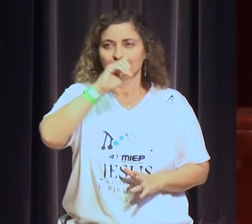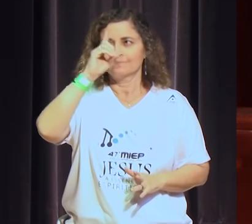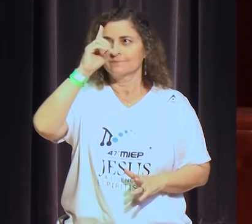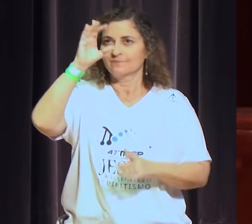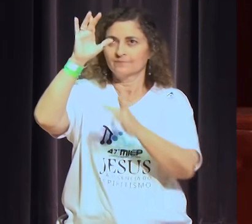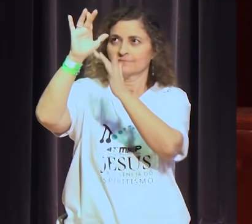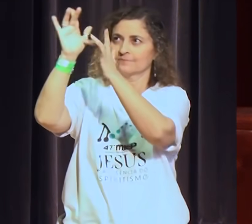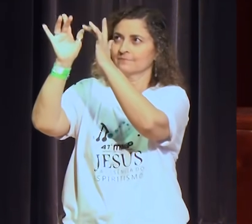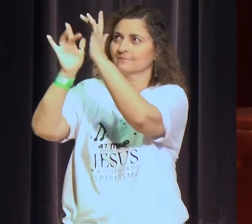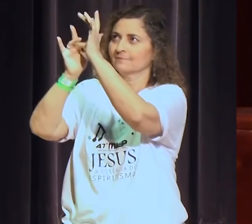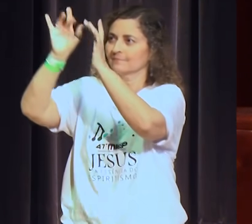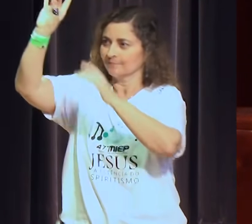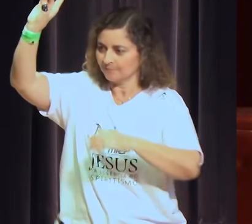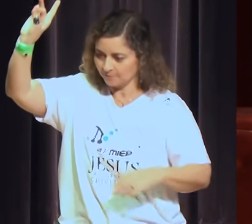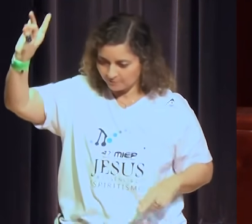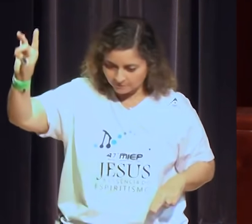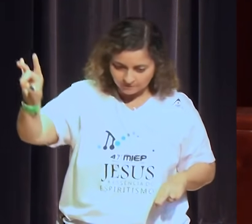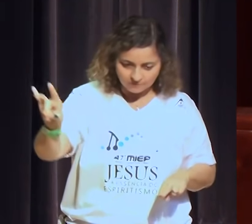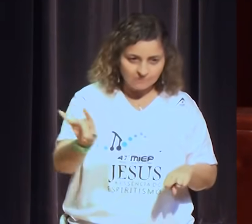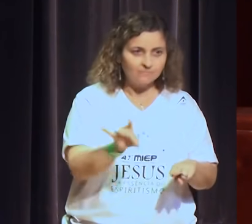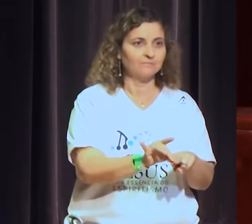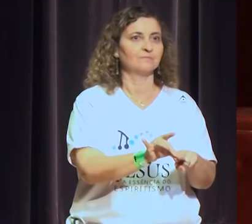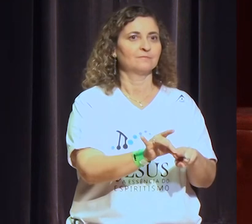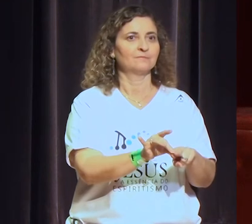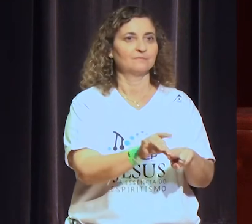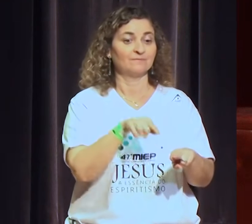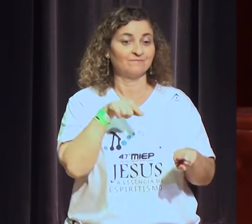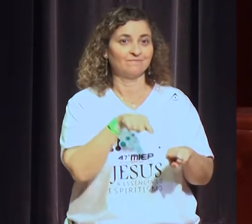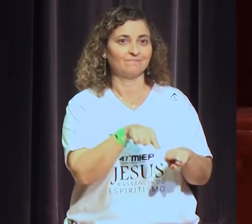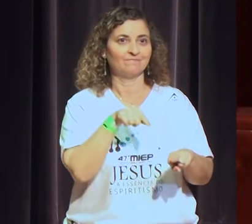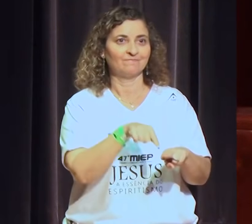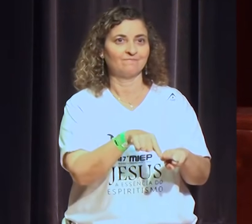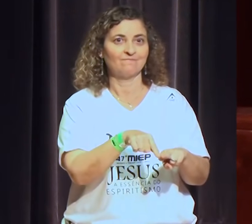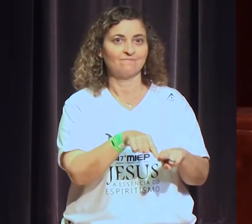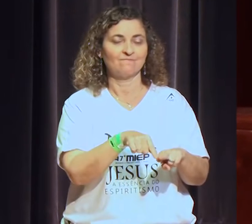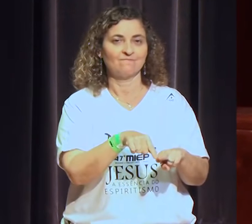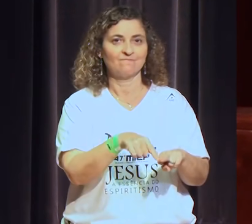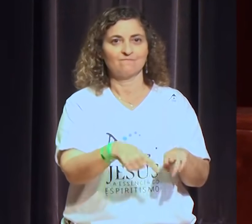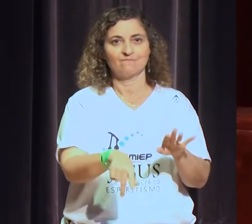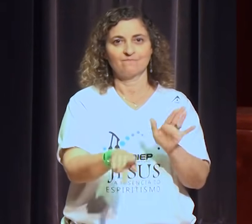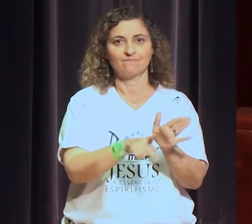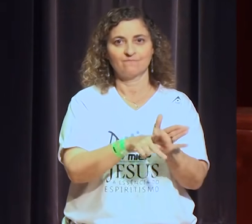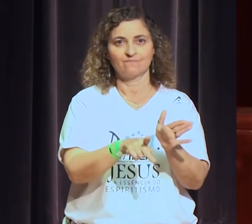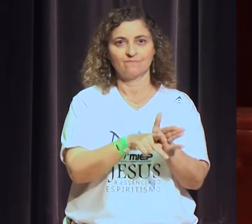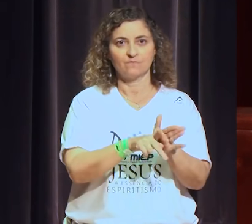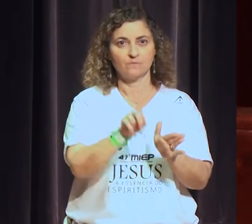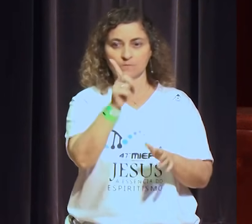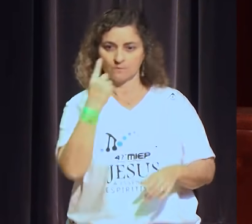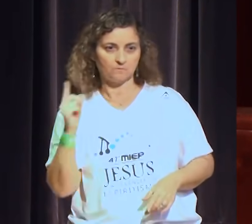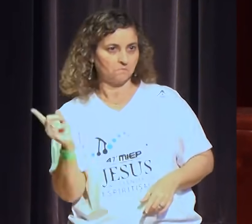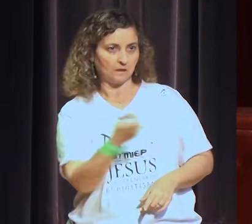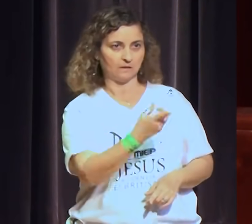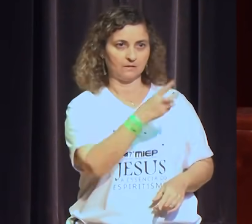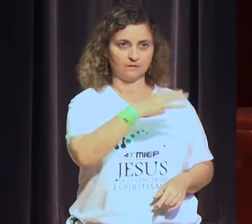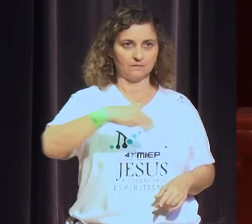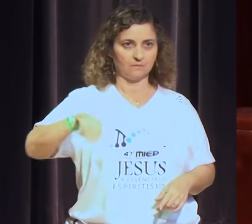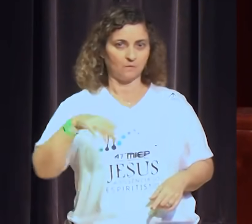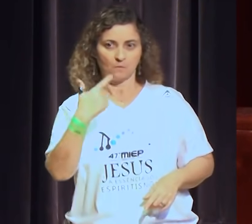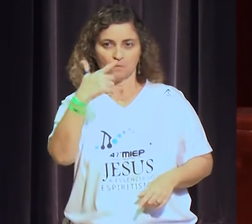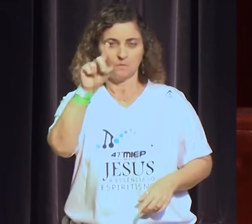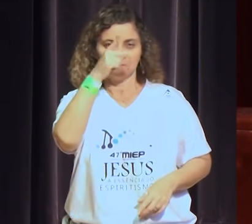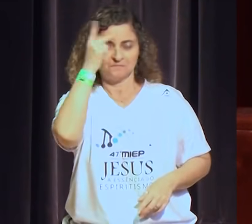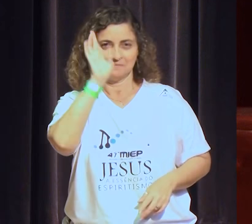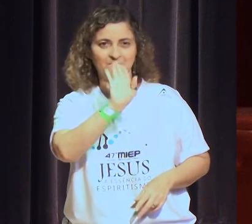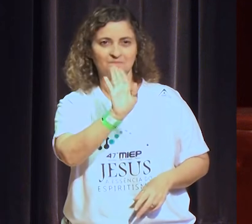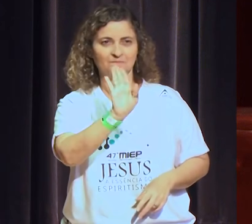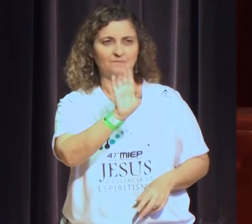Mas um dia, ele veio, ele, não o ministro, ele, não o porta-voz,